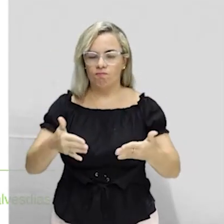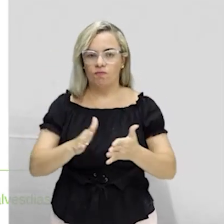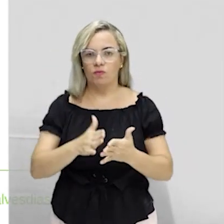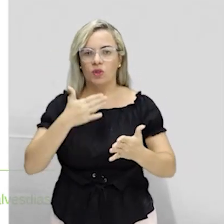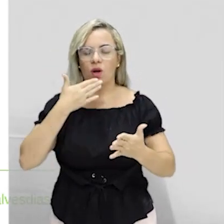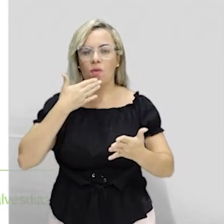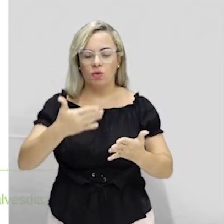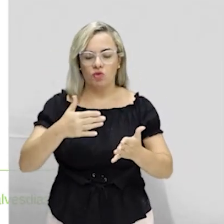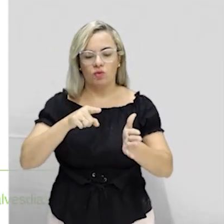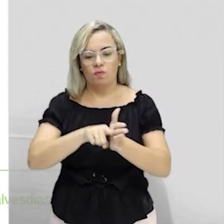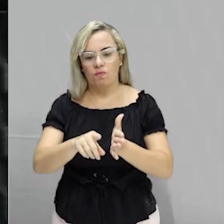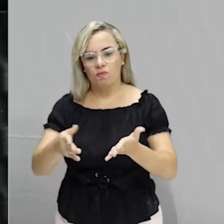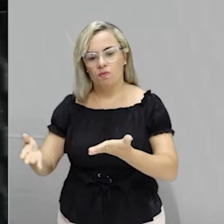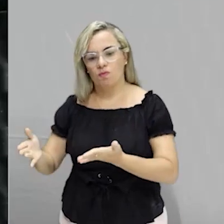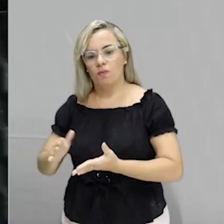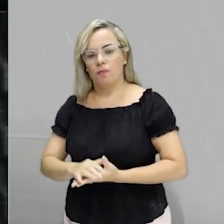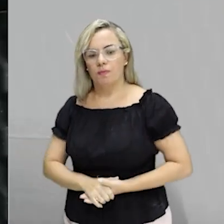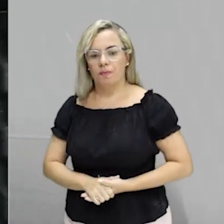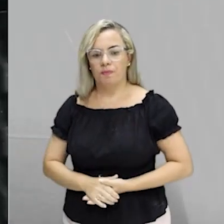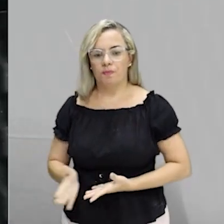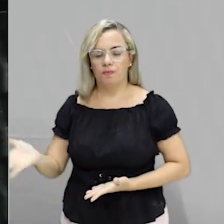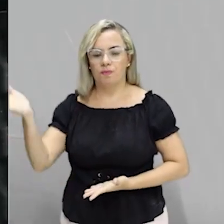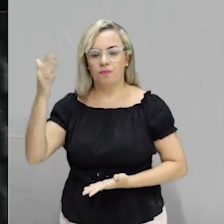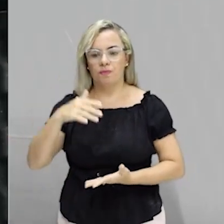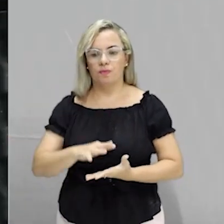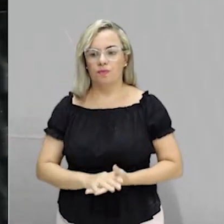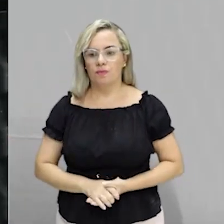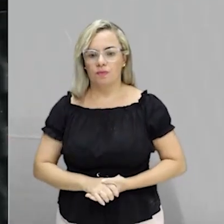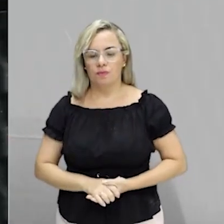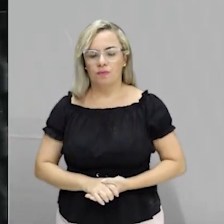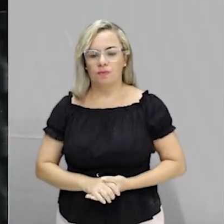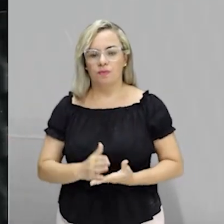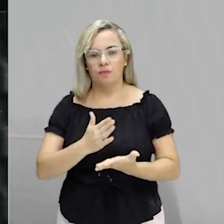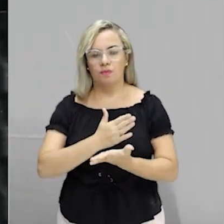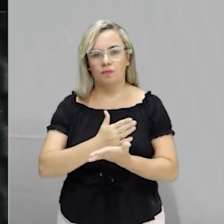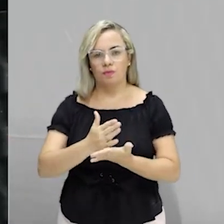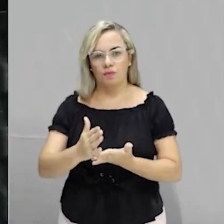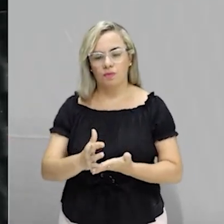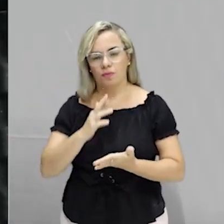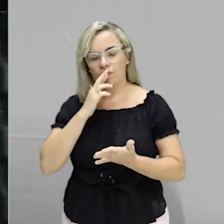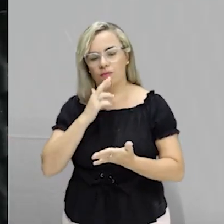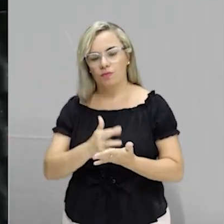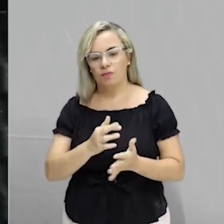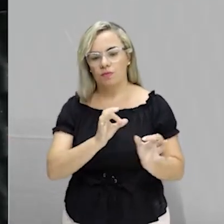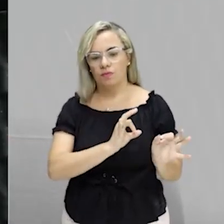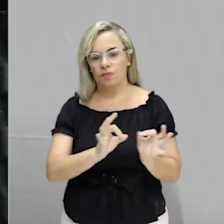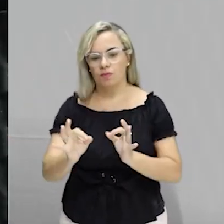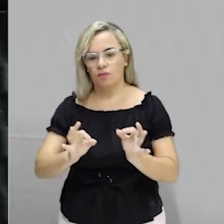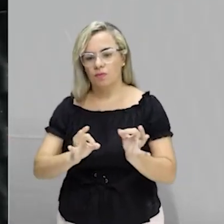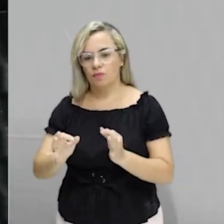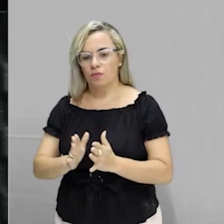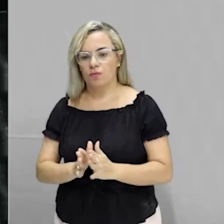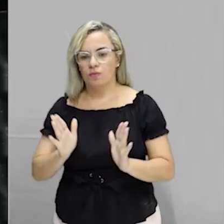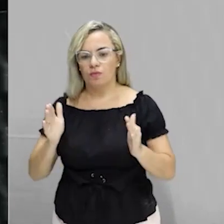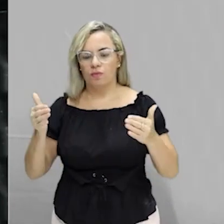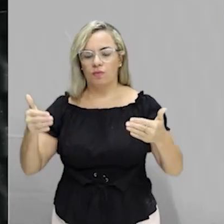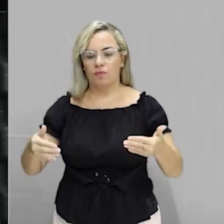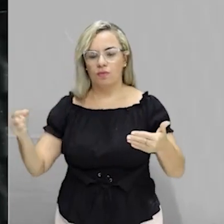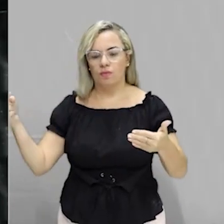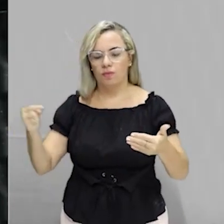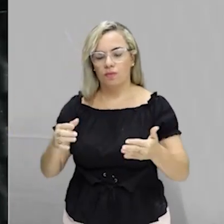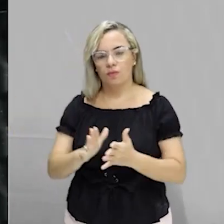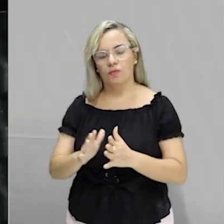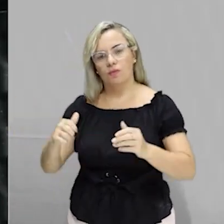sendo solicitado para nós, tá? Vamos lá. Iniciando o nosso processo de resolução, eu chamo a tua atenção que